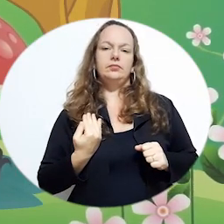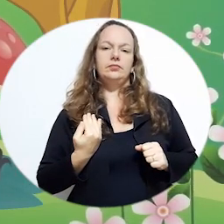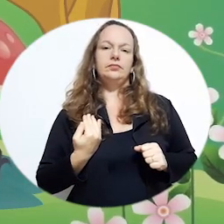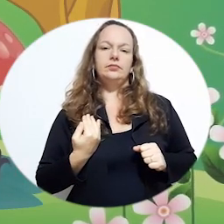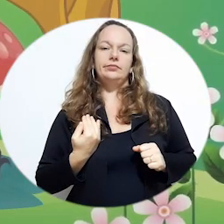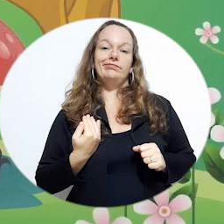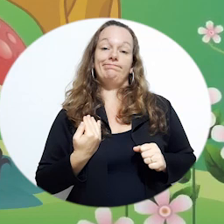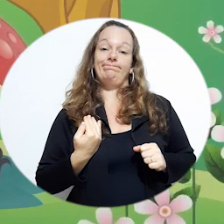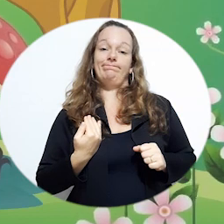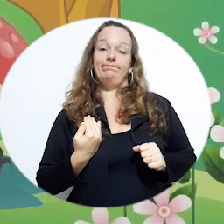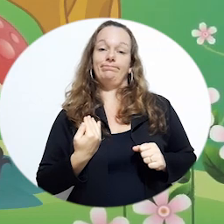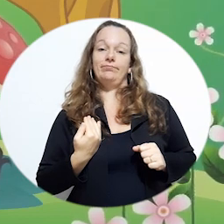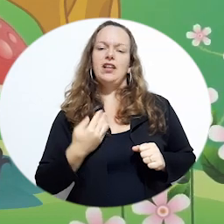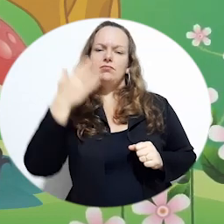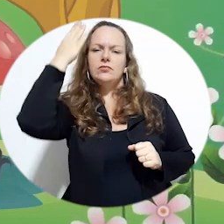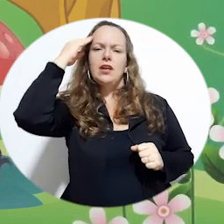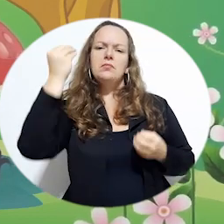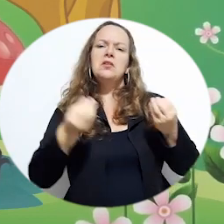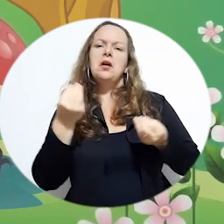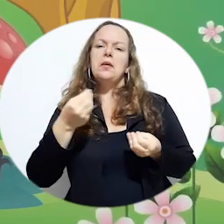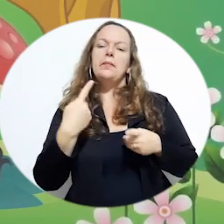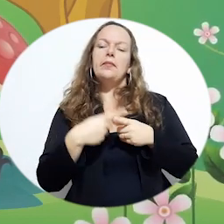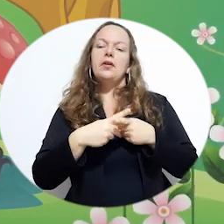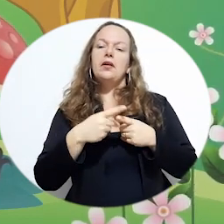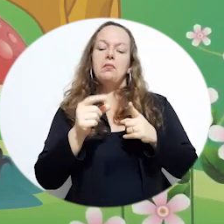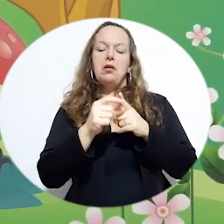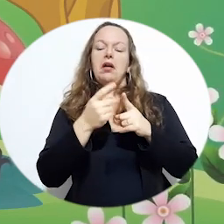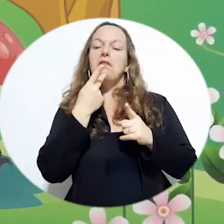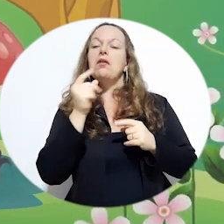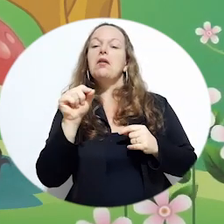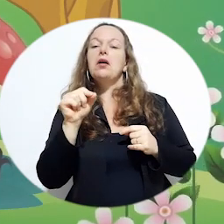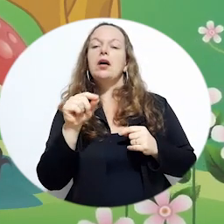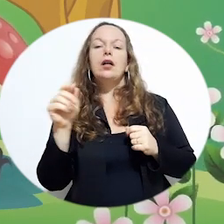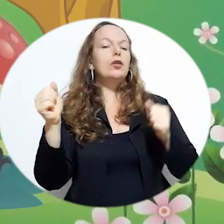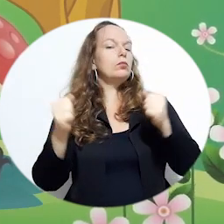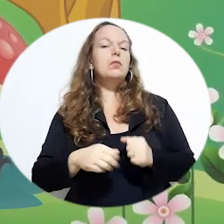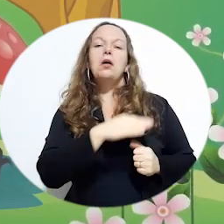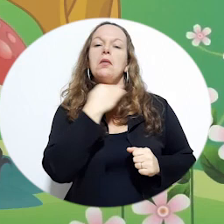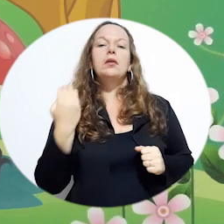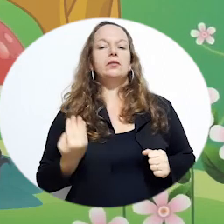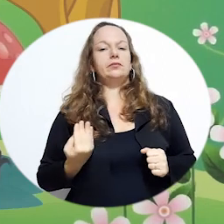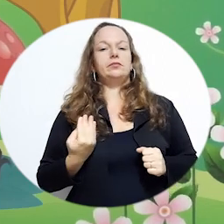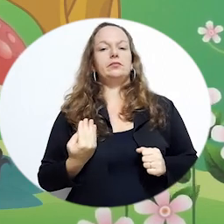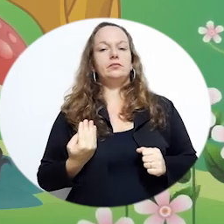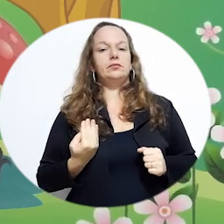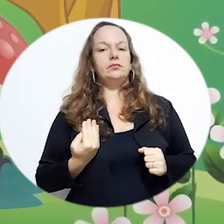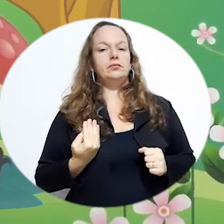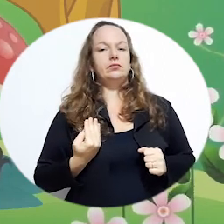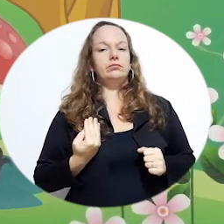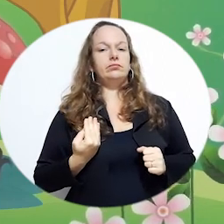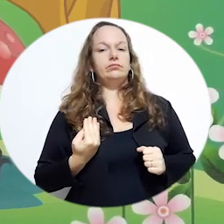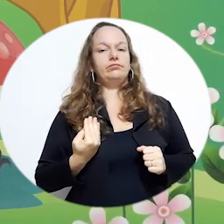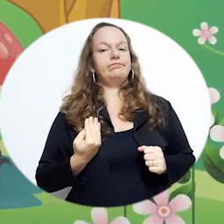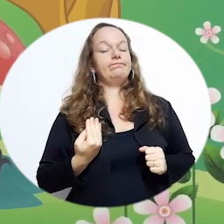Esse já tá por si só, né? Não matem, ou seja, é um mandamento de Deus. Nós